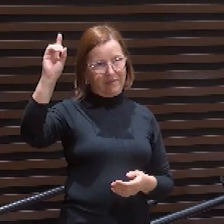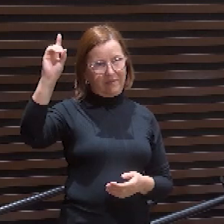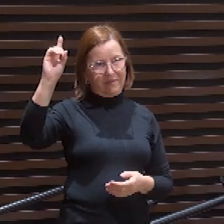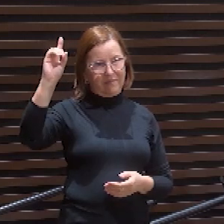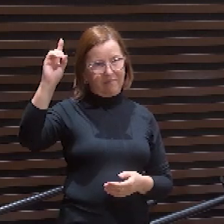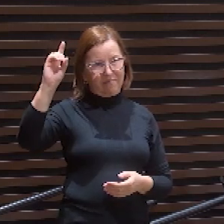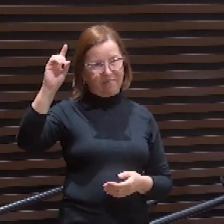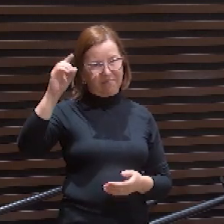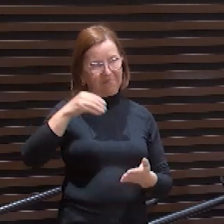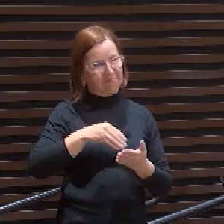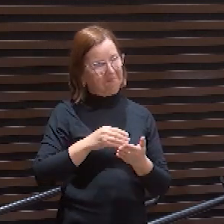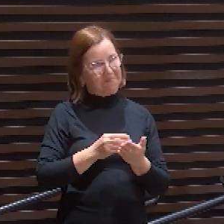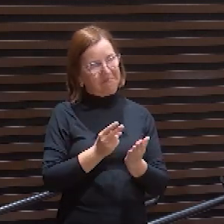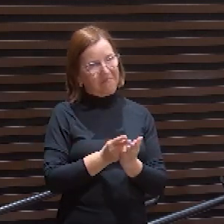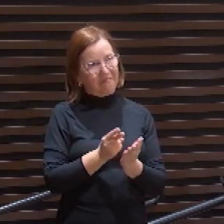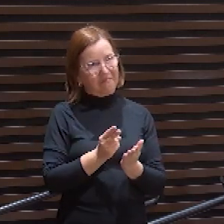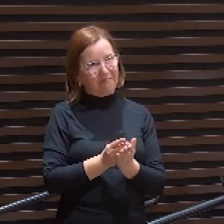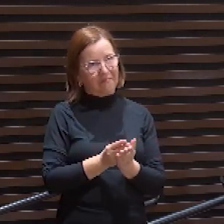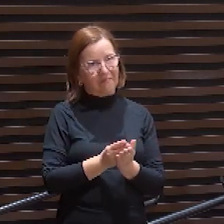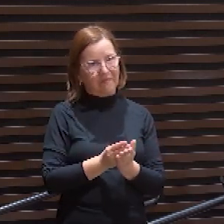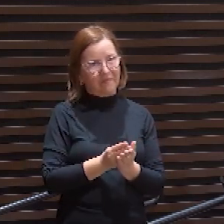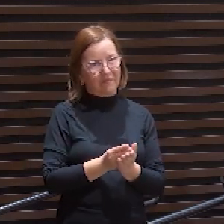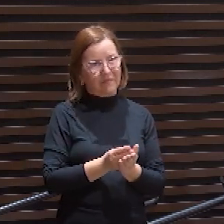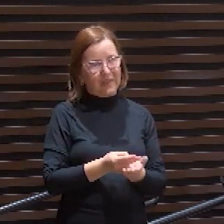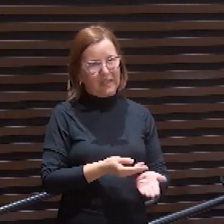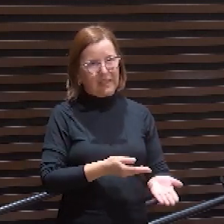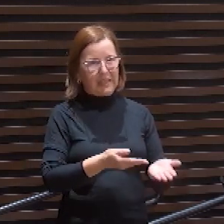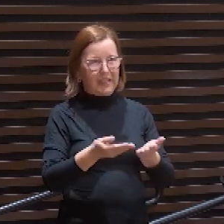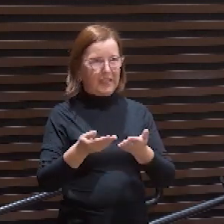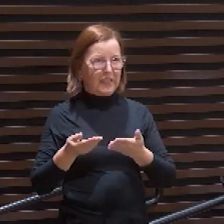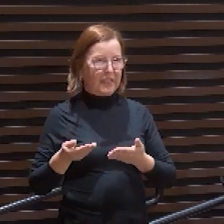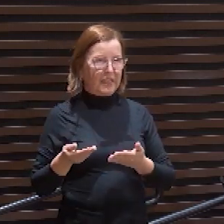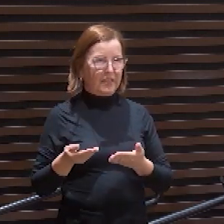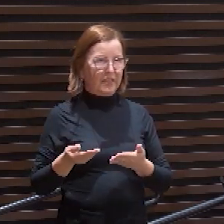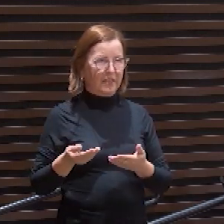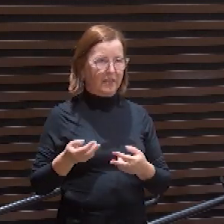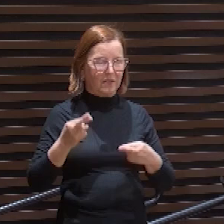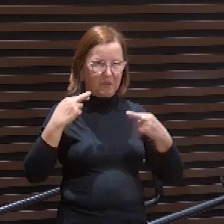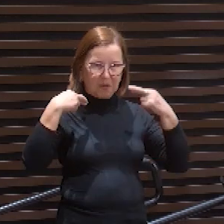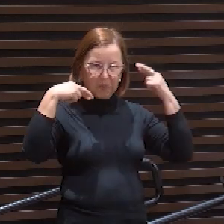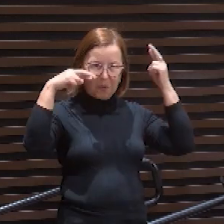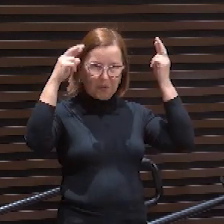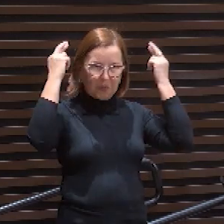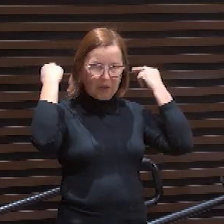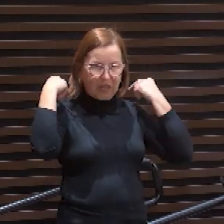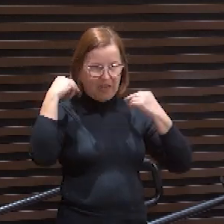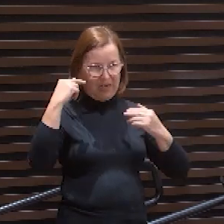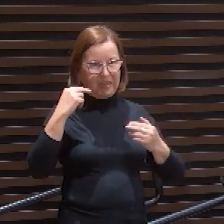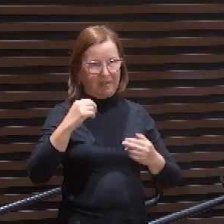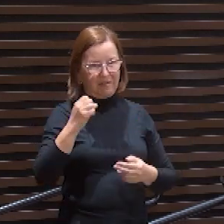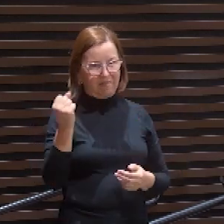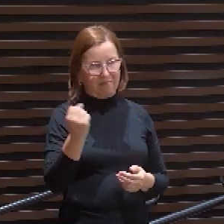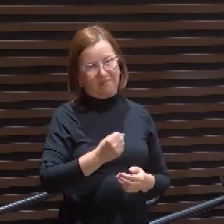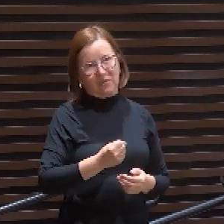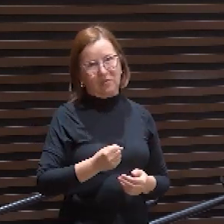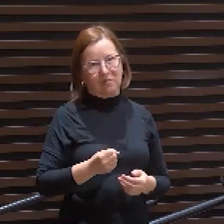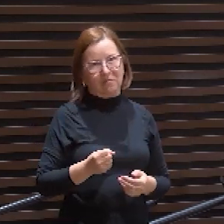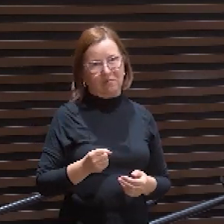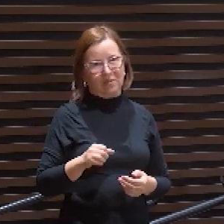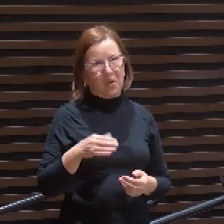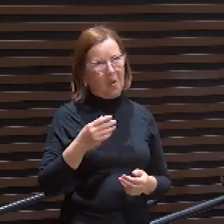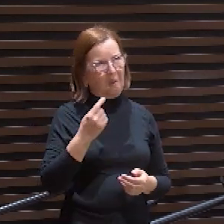até mesmo trazendo o carneiro ferido ou o